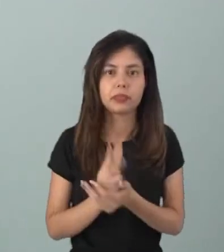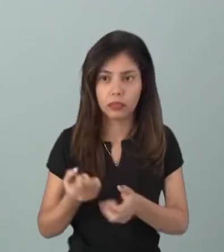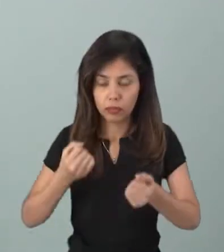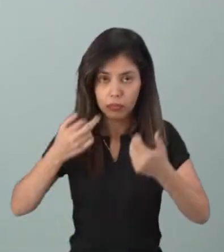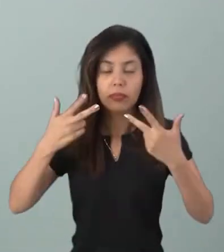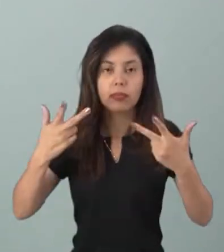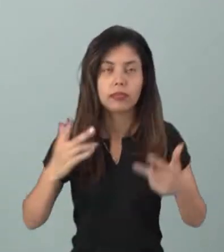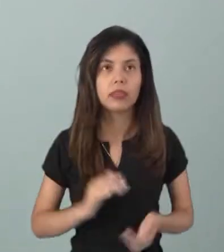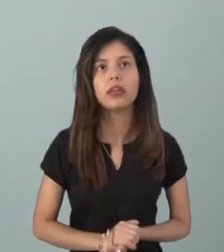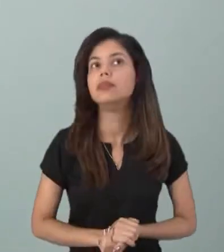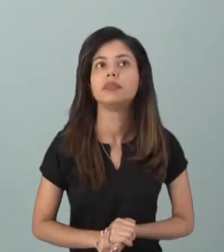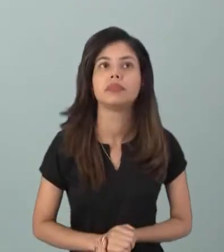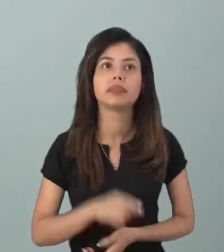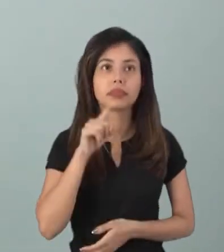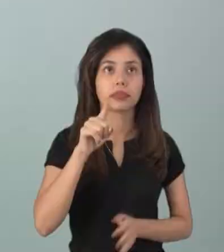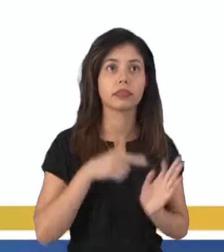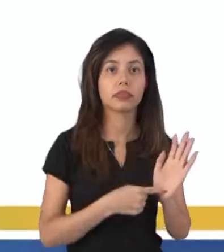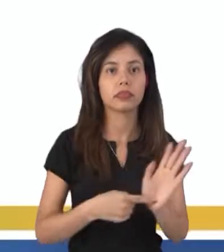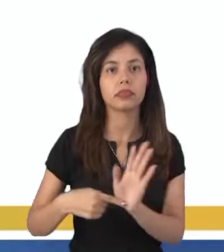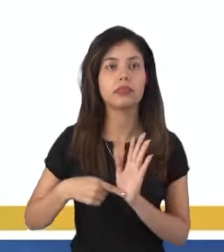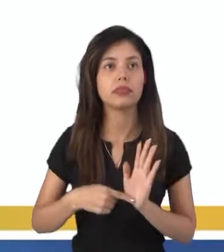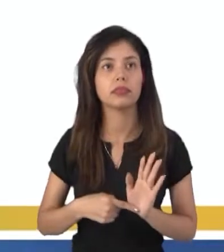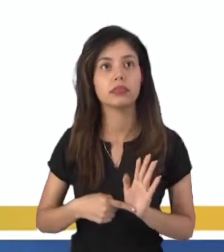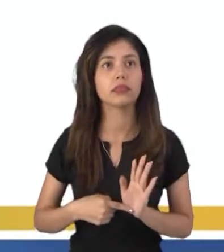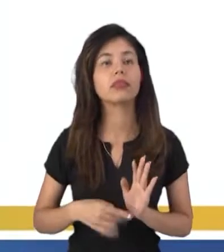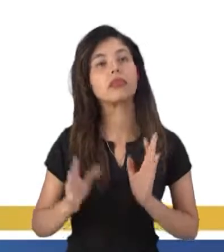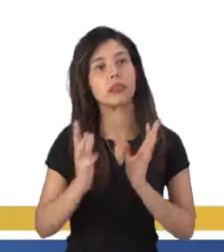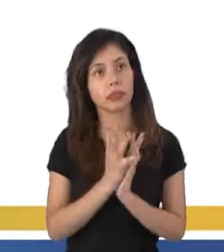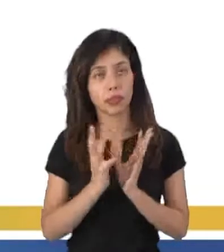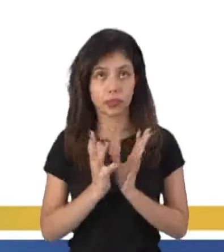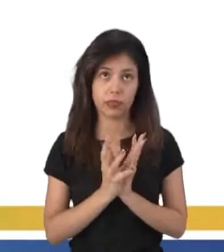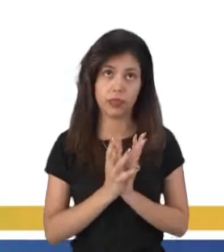desperta, né? E refere-se aí, então, a esse